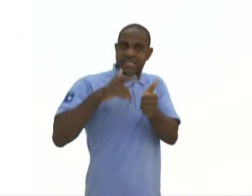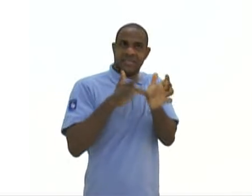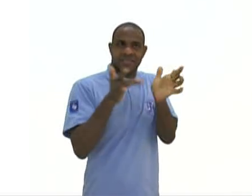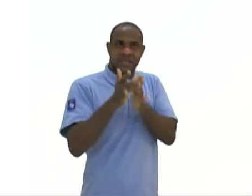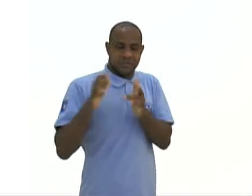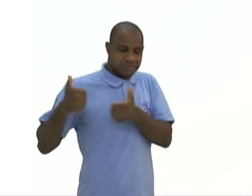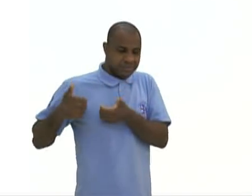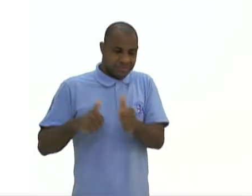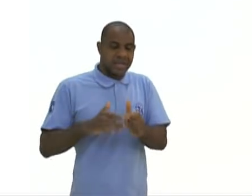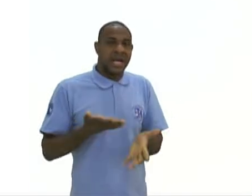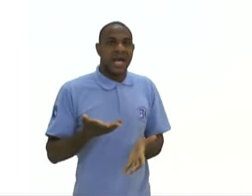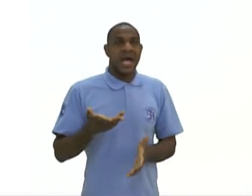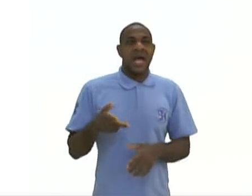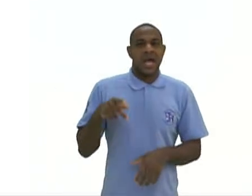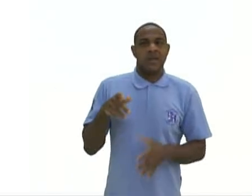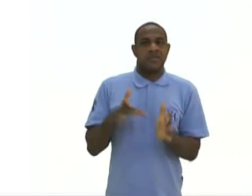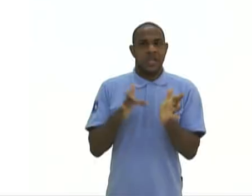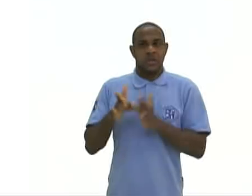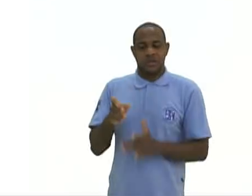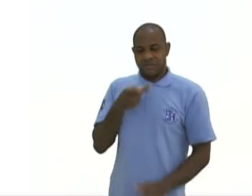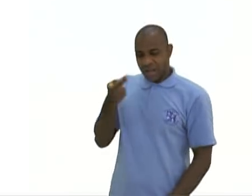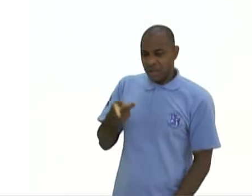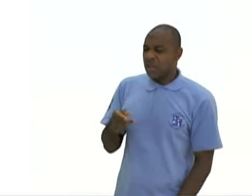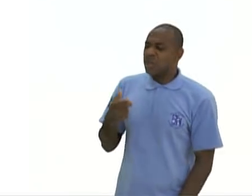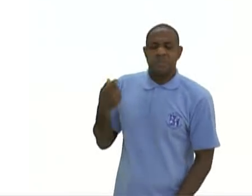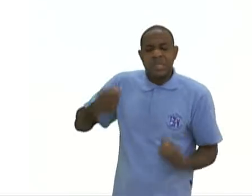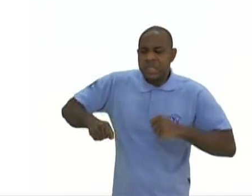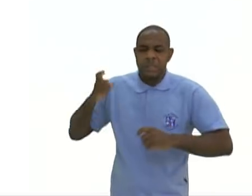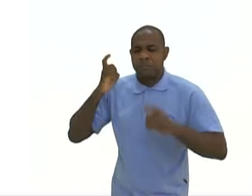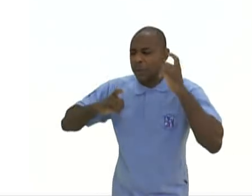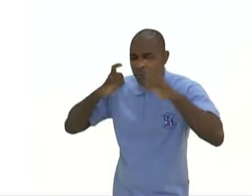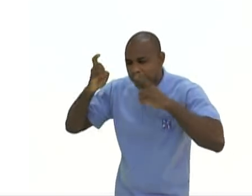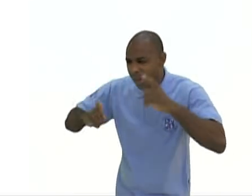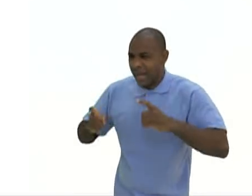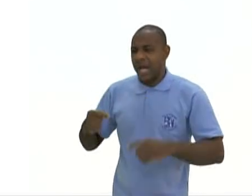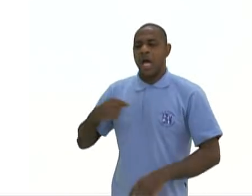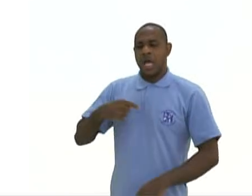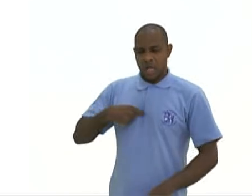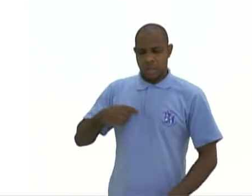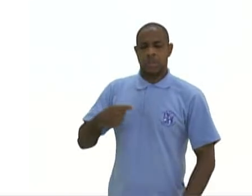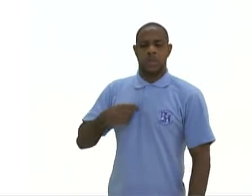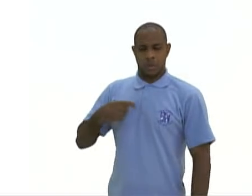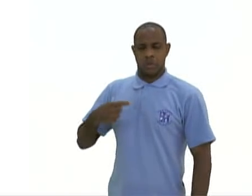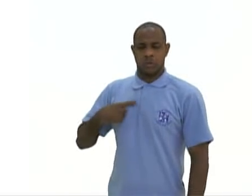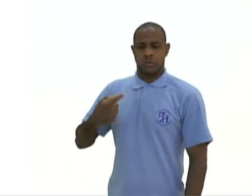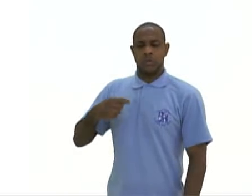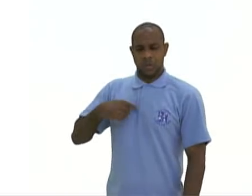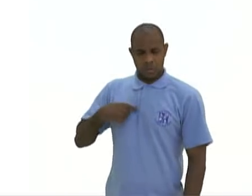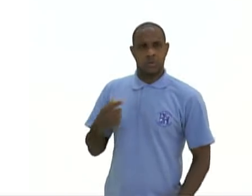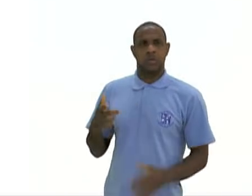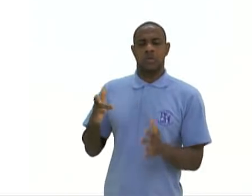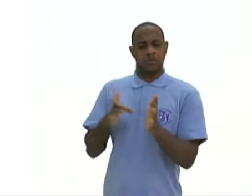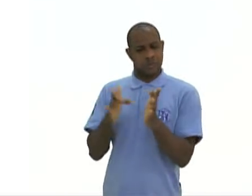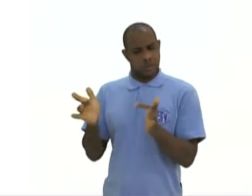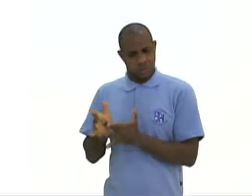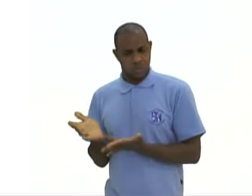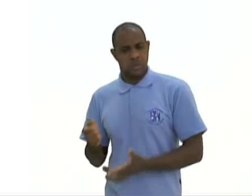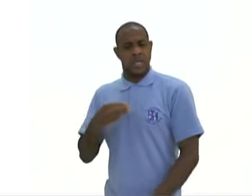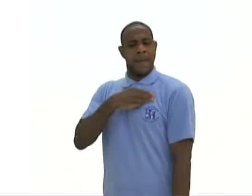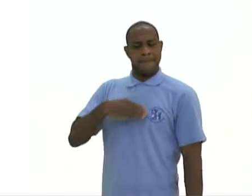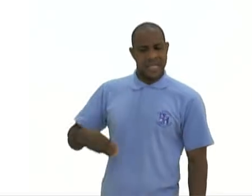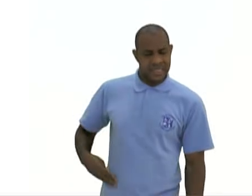não eram para se preocupar com a desigualdade do Império Romano, né, quando ele prometia, inclusive, uma espécie